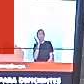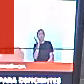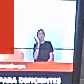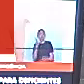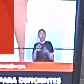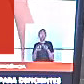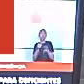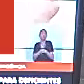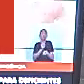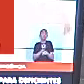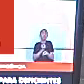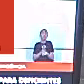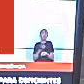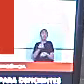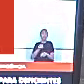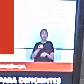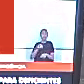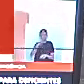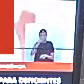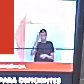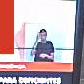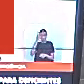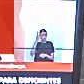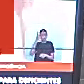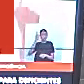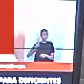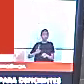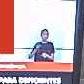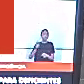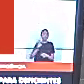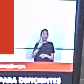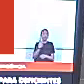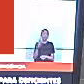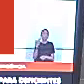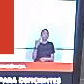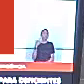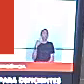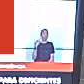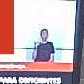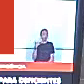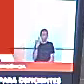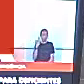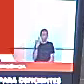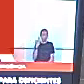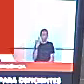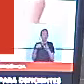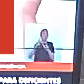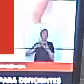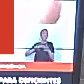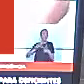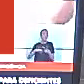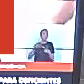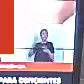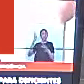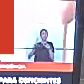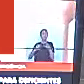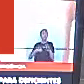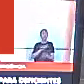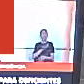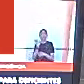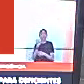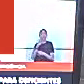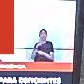Fora, Minas Gerais e o Brasil nas competições de para-jiu-jitsu. Então, assim, você dormir uma, duas, três,